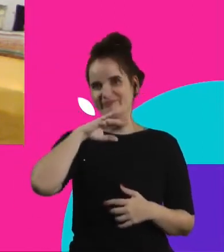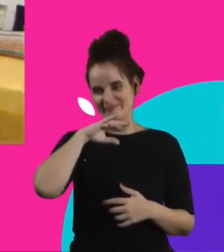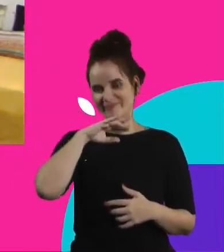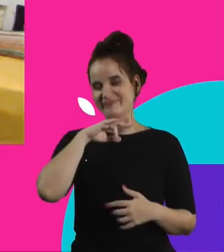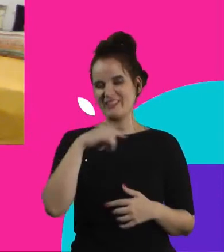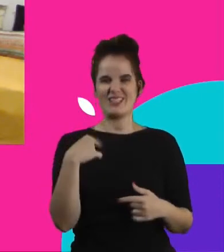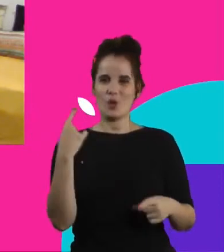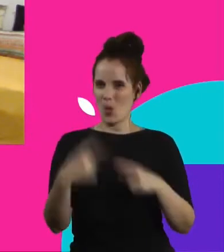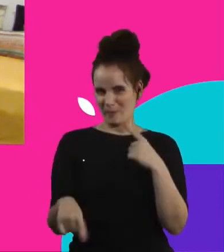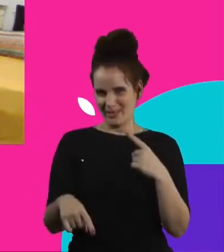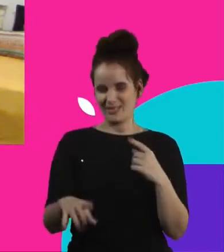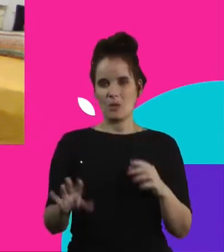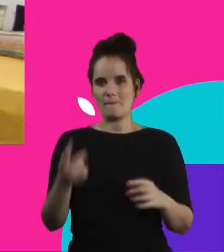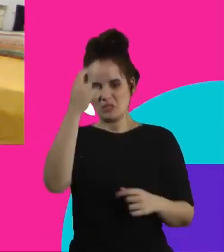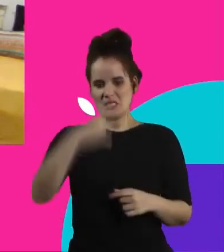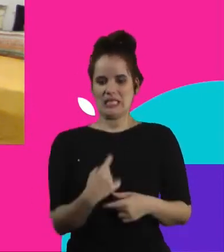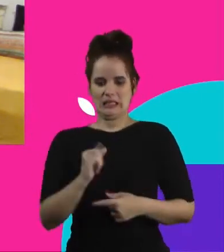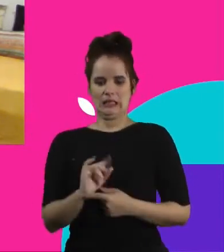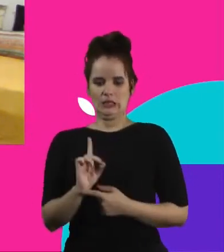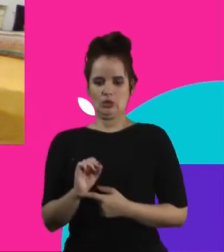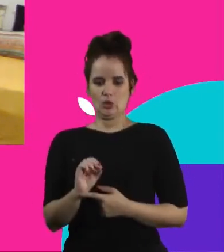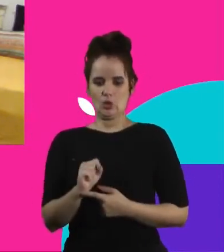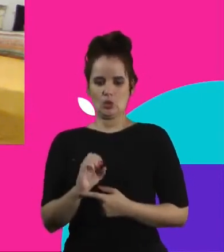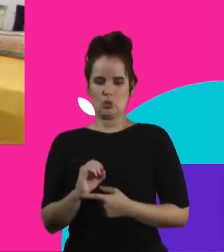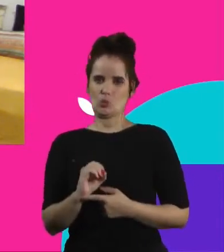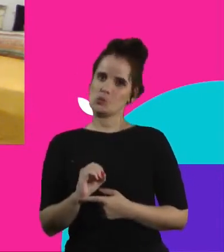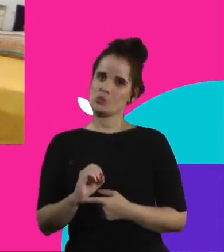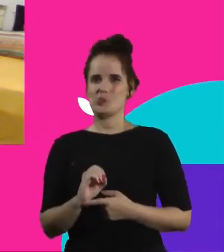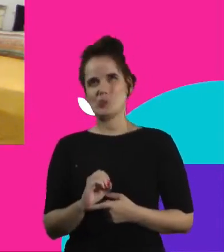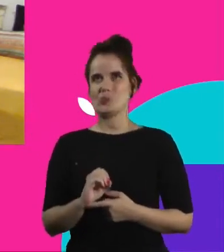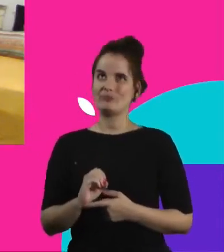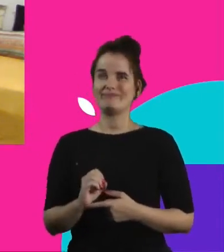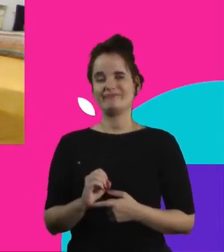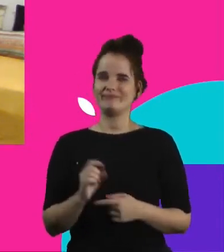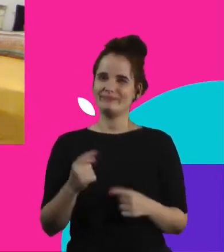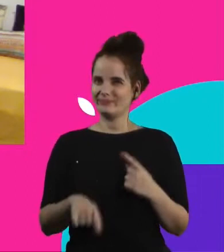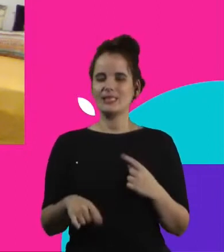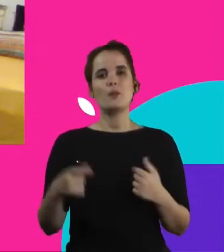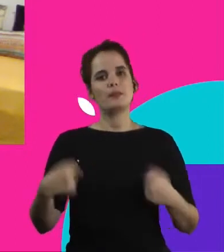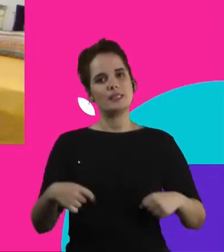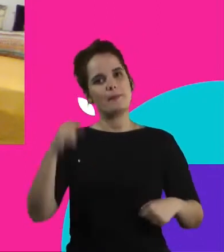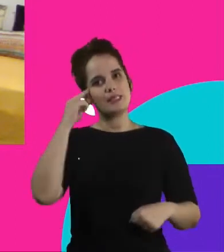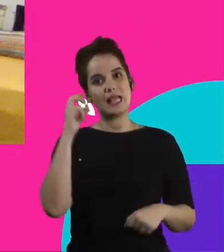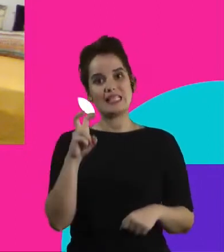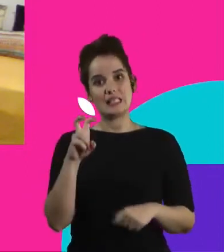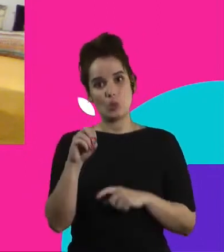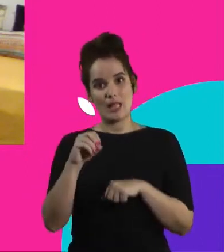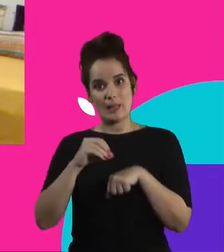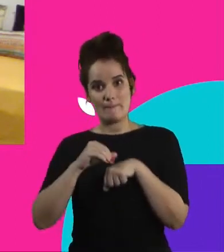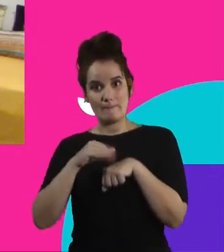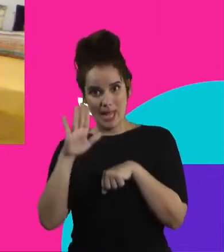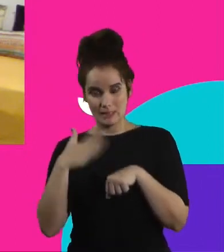realidade, então as pessoas não se identificam, né? A Mature tem esse recorte de focar nos 50 a mais,